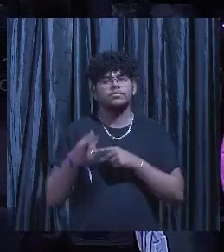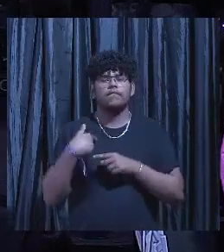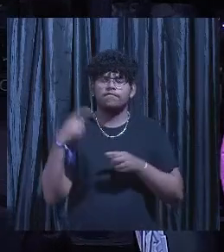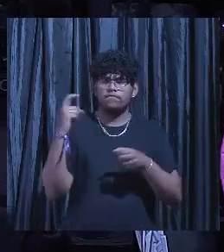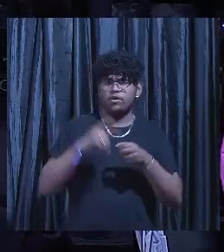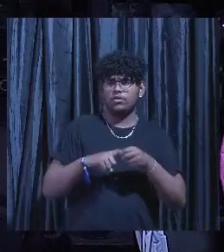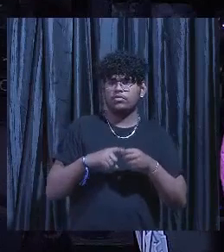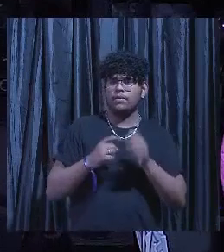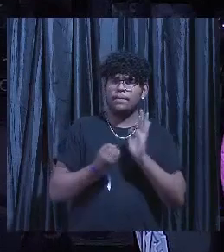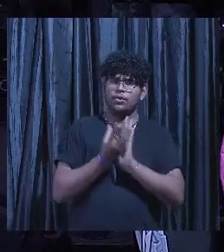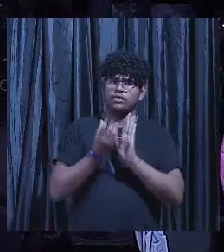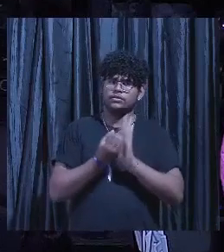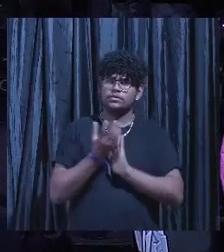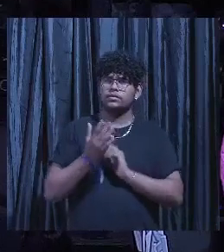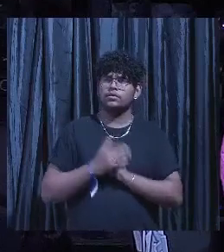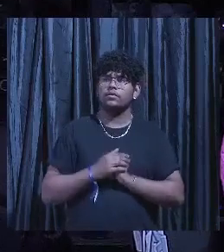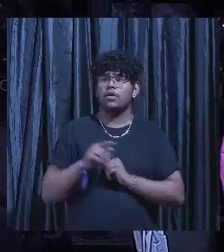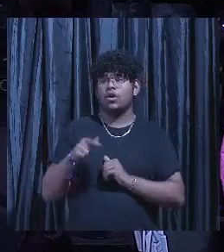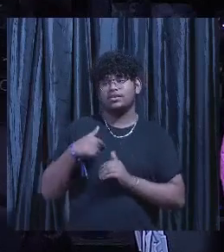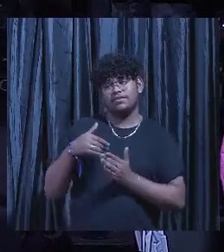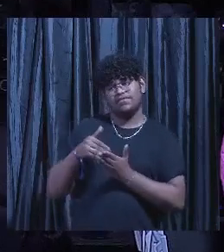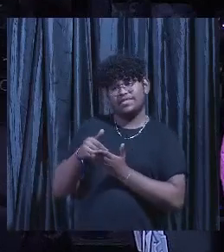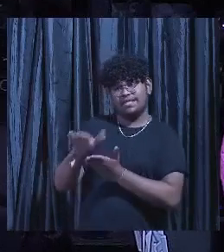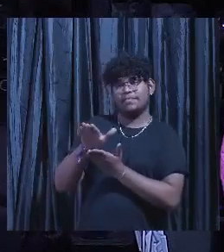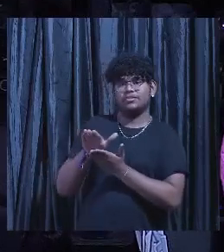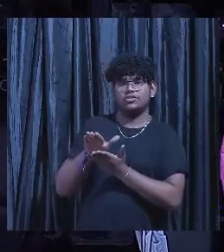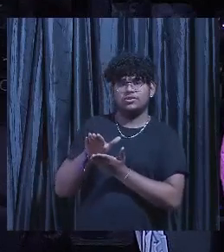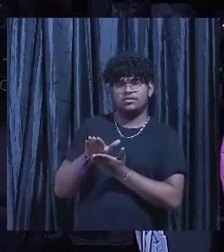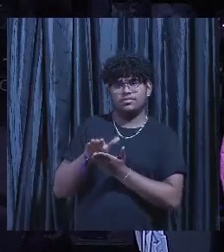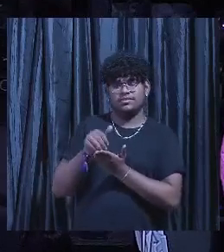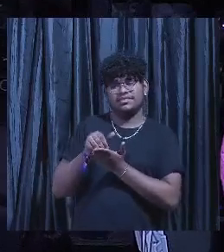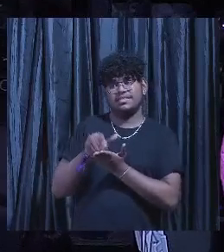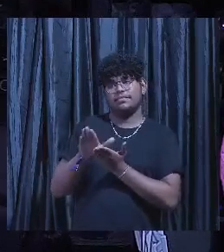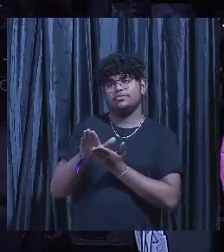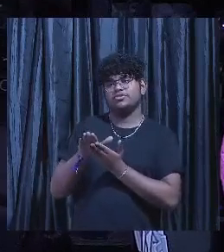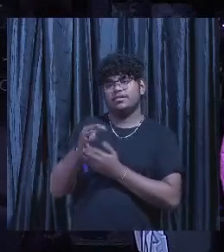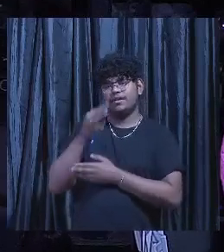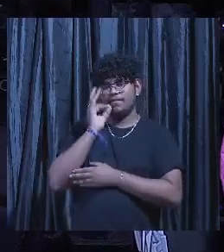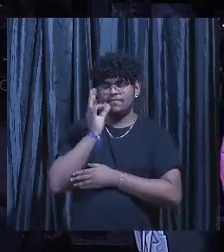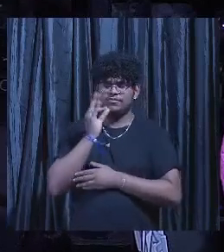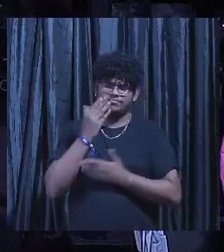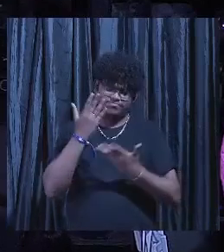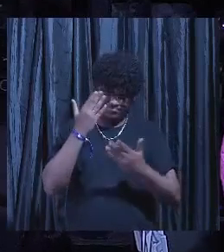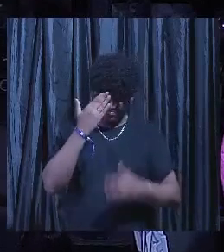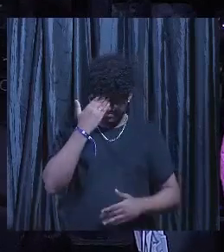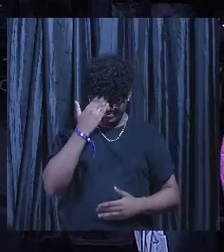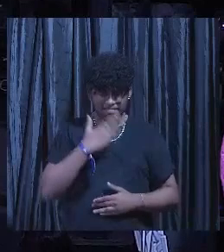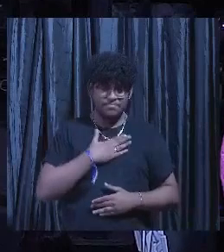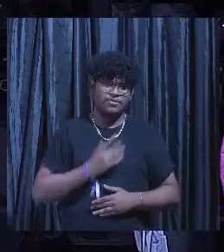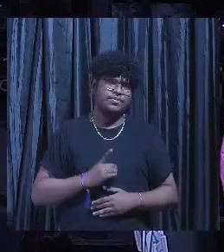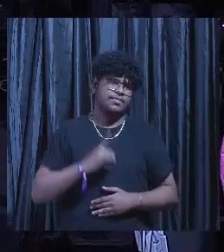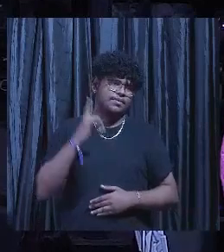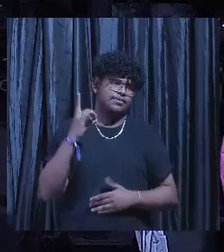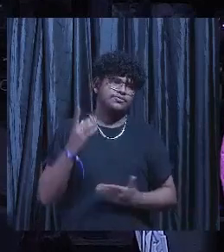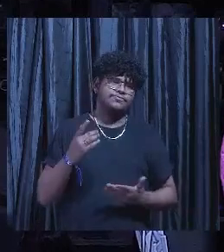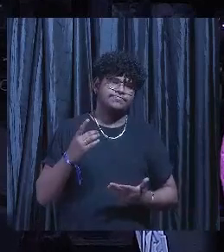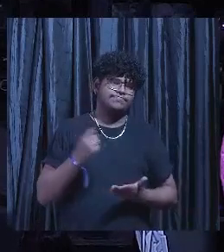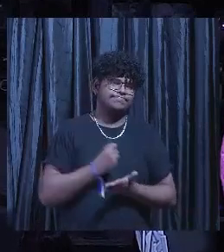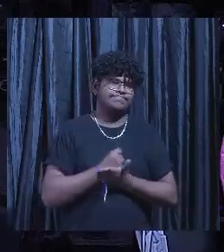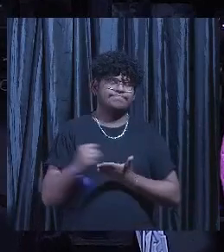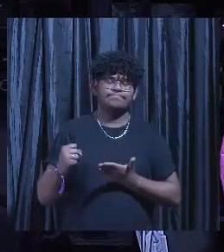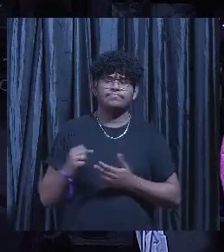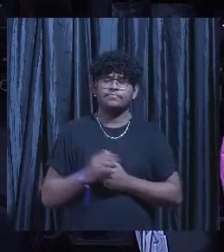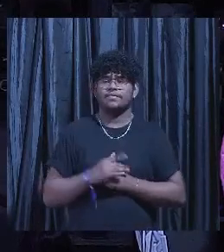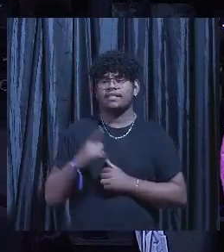a moça me fala do café, ó, você foi demitida do café. Aí eu falei, ai, meu Deus, deu ruim, deu muito ruim. Ela falou, tem uma sala